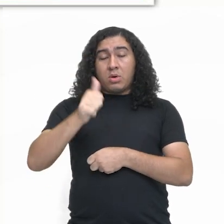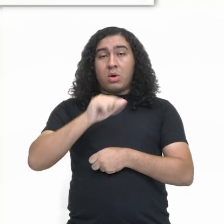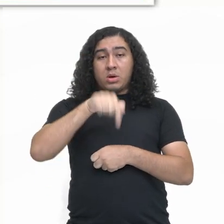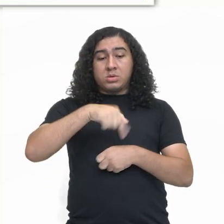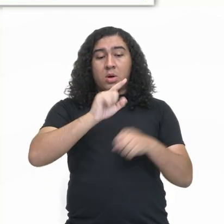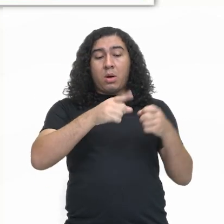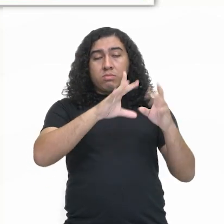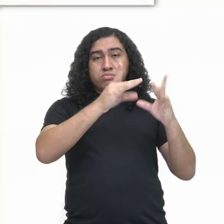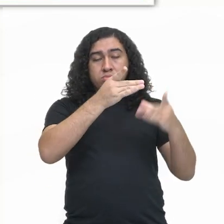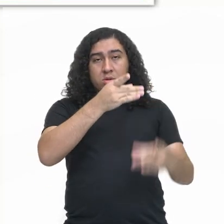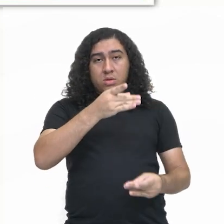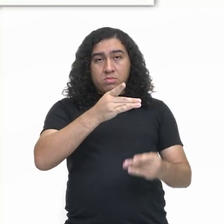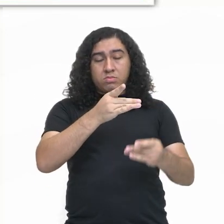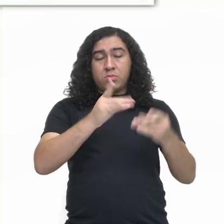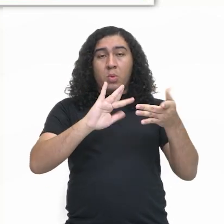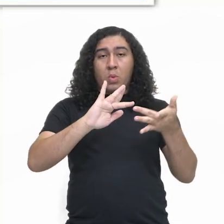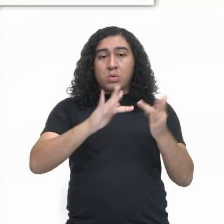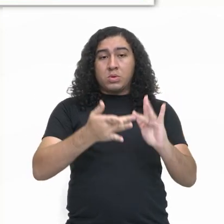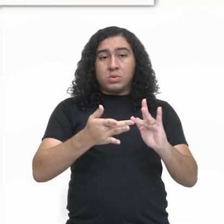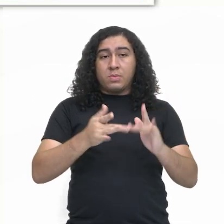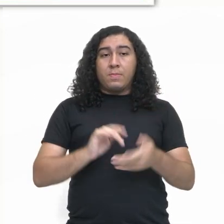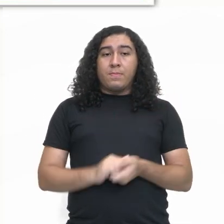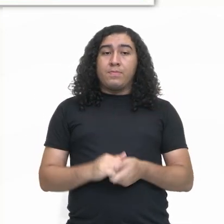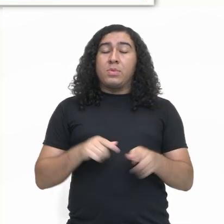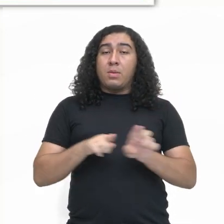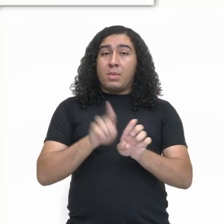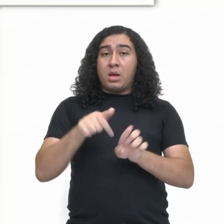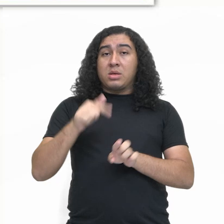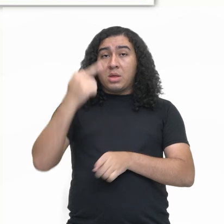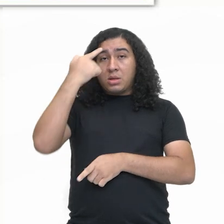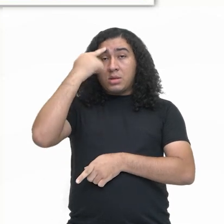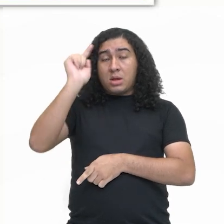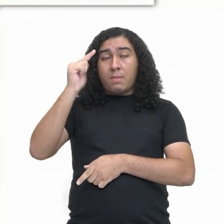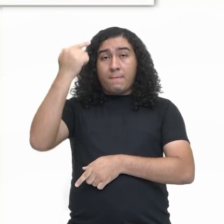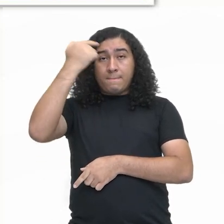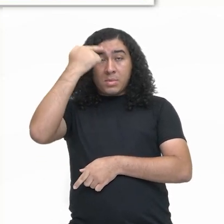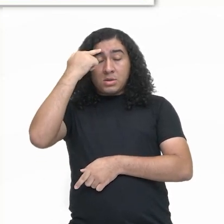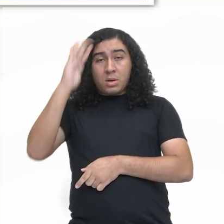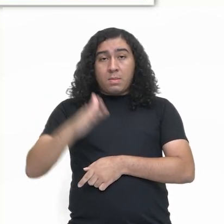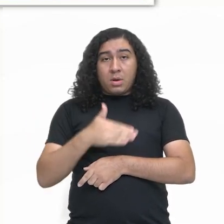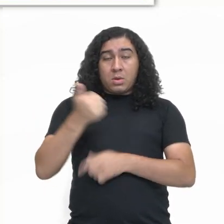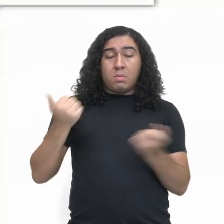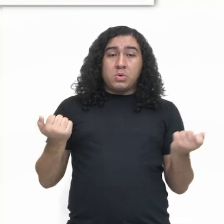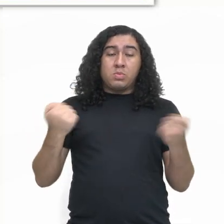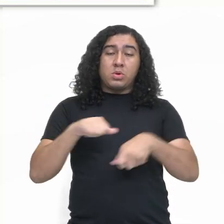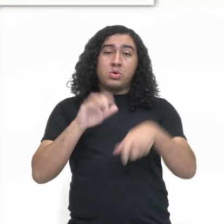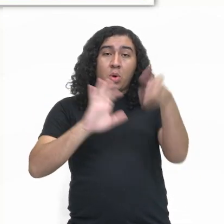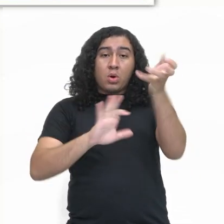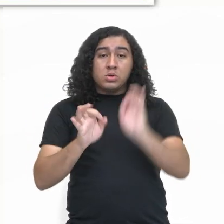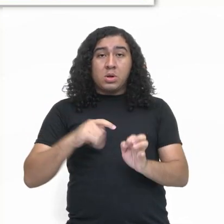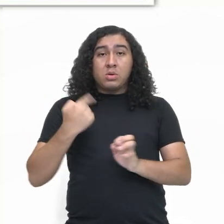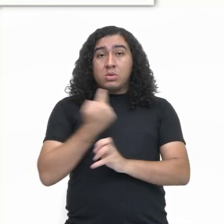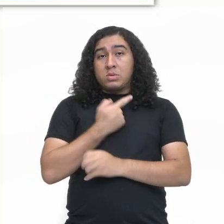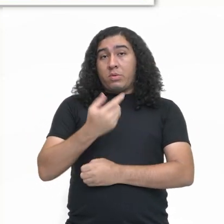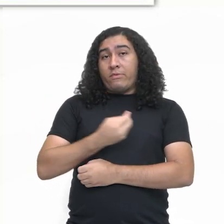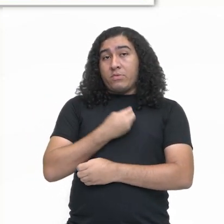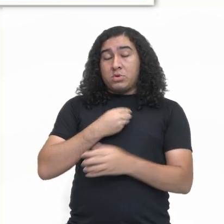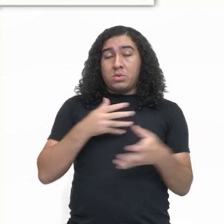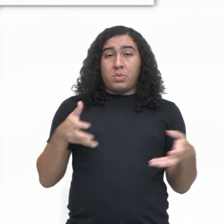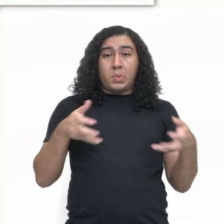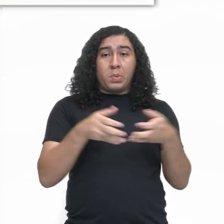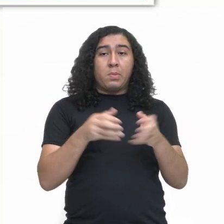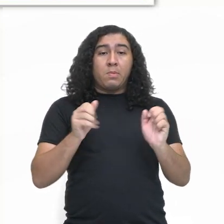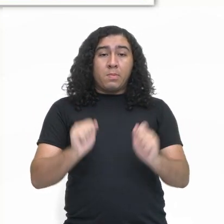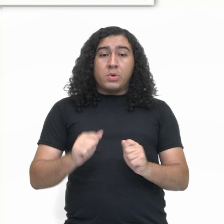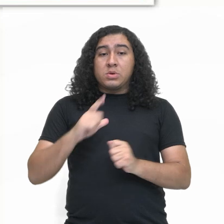bom? Mas essa ideia de pensar a melhor maneira de organizar nossa vida coletiva pode